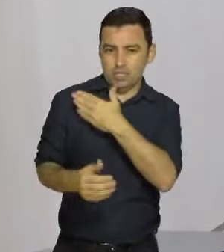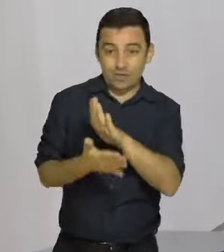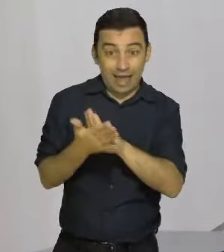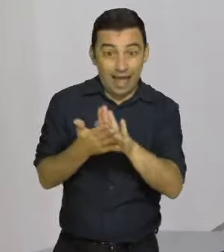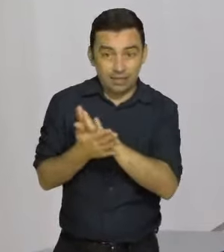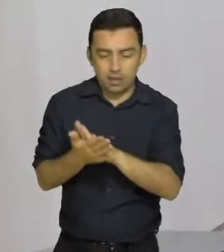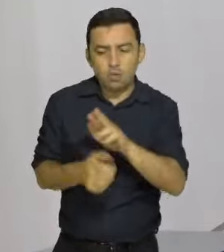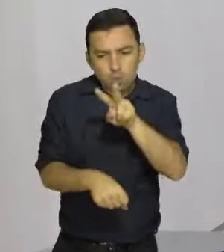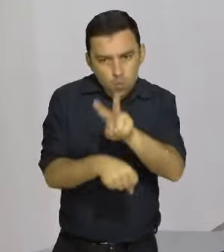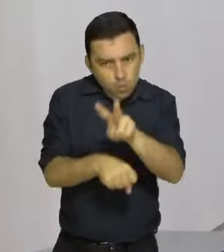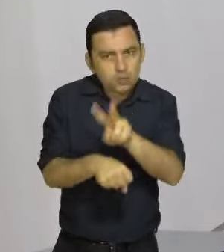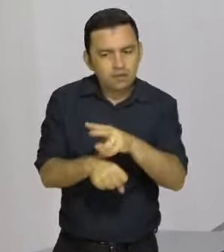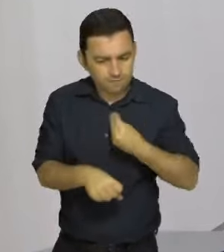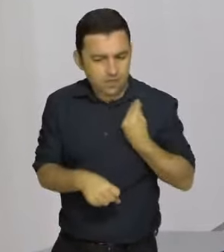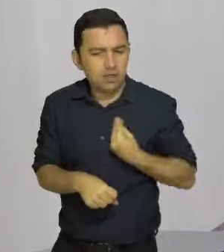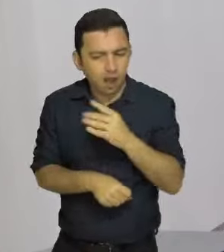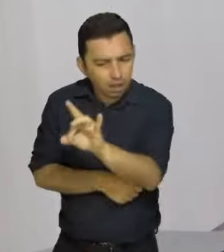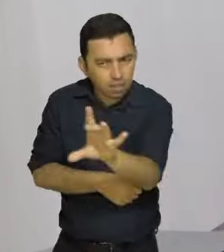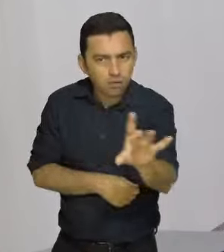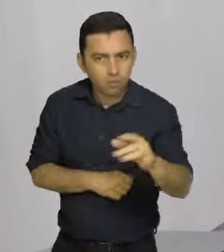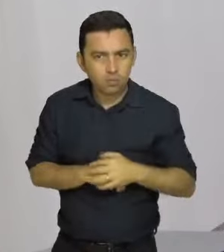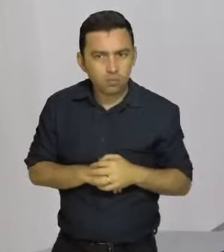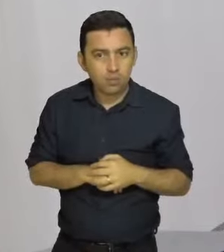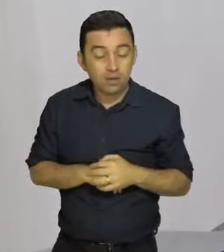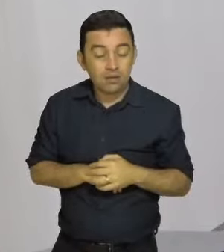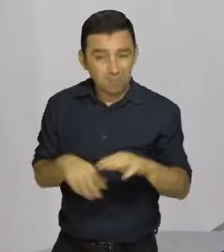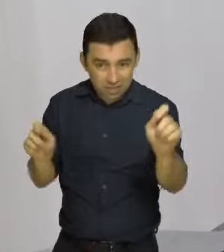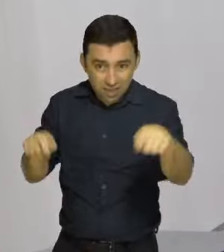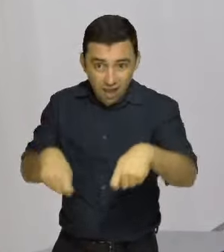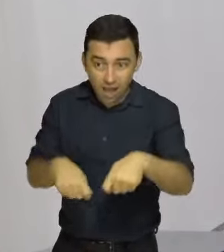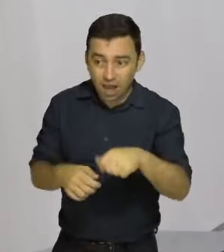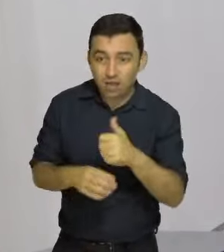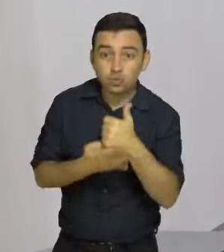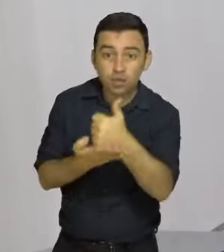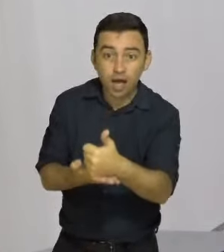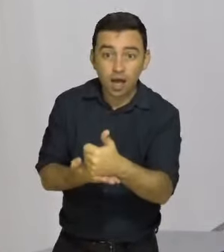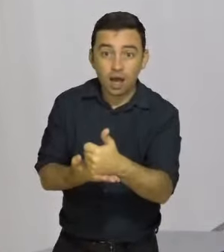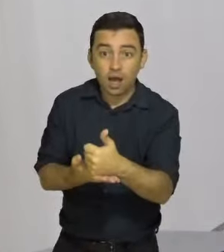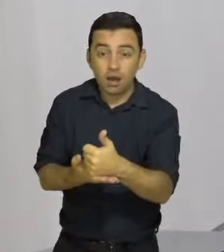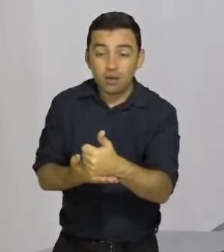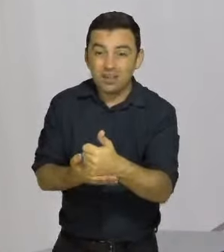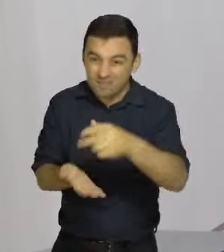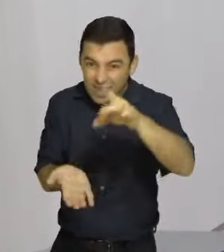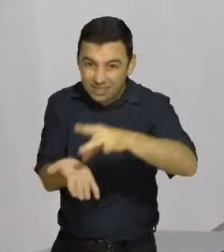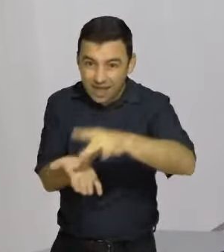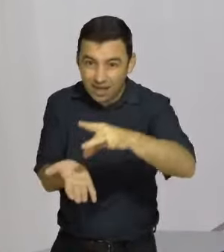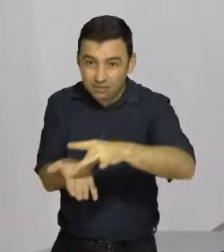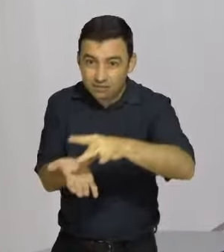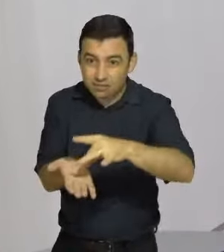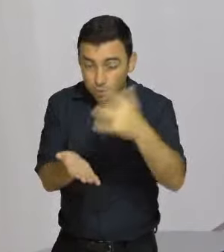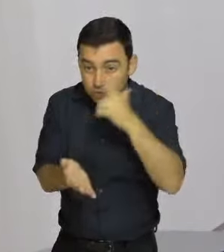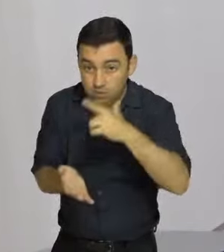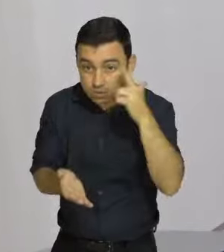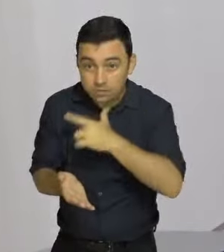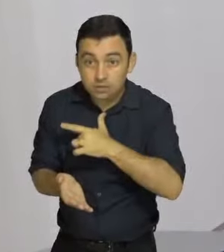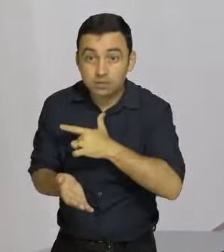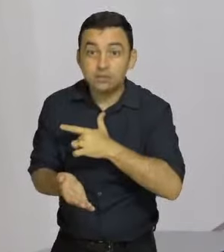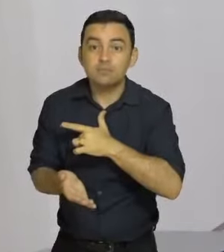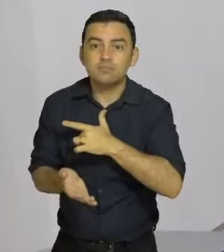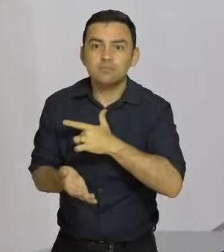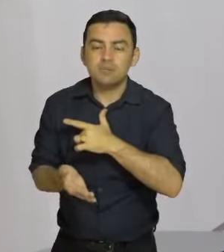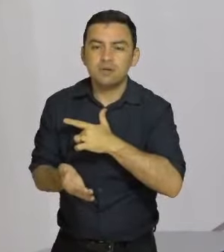suas vidas. Mas para que essa oportunidade se torne um fato concreto, se torne